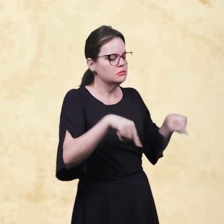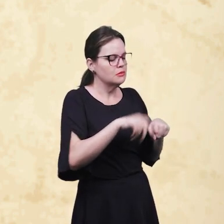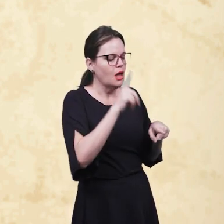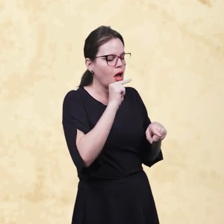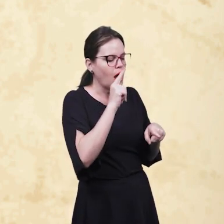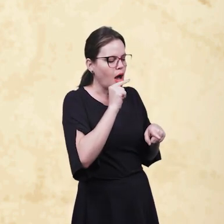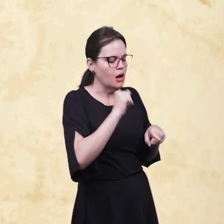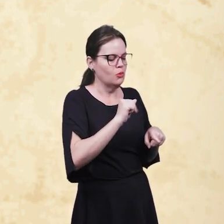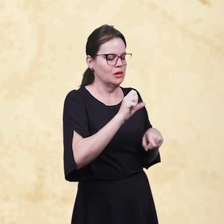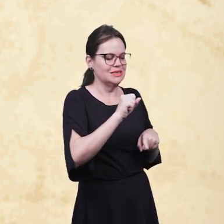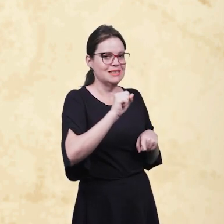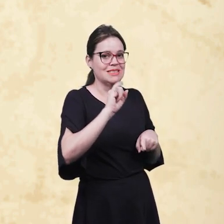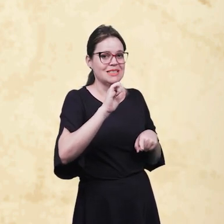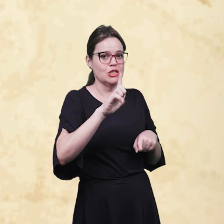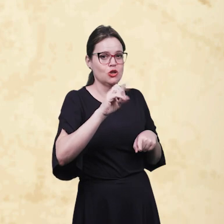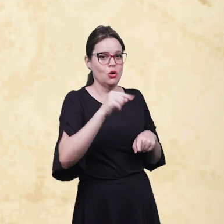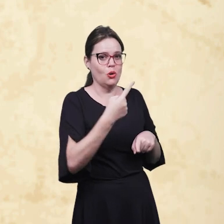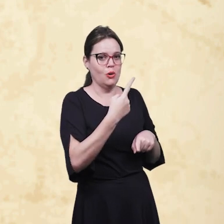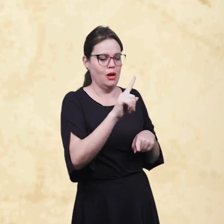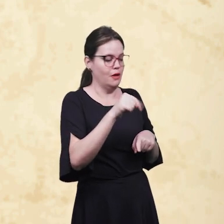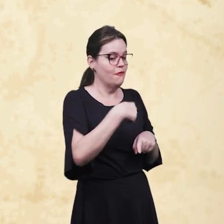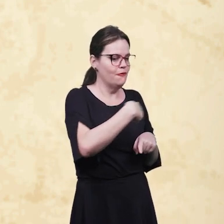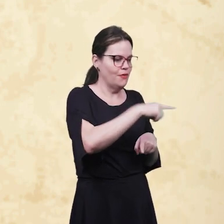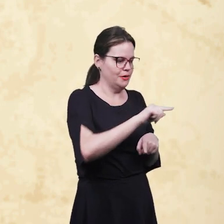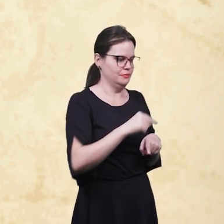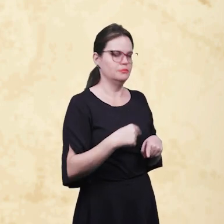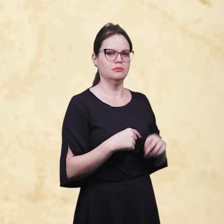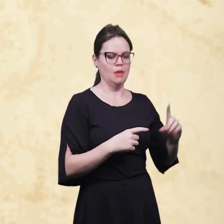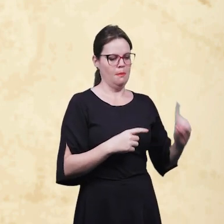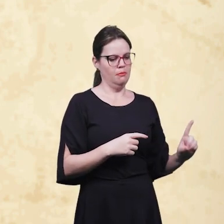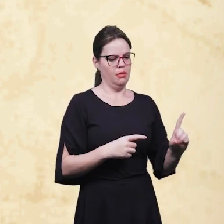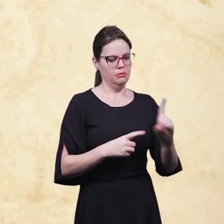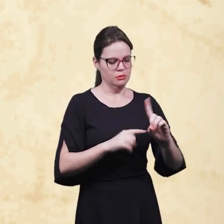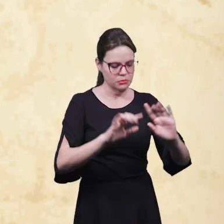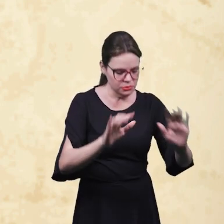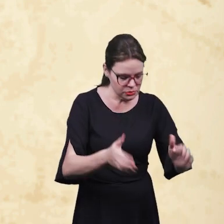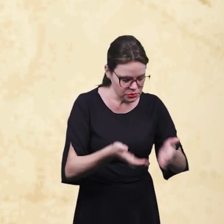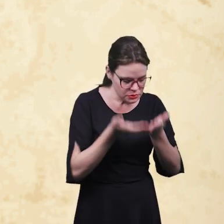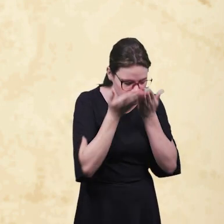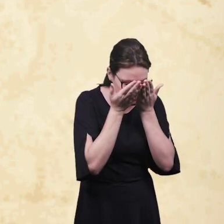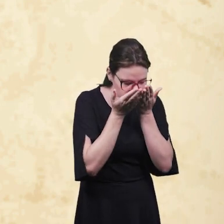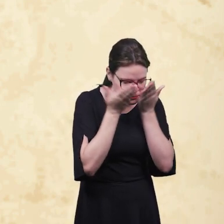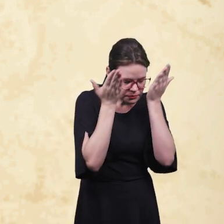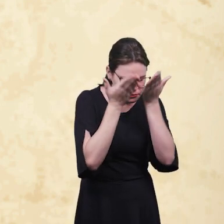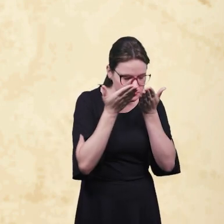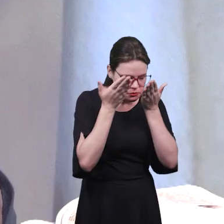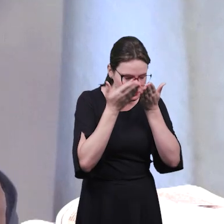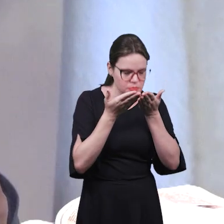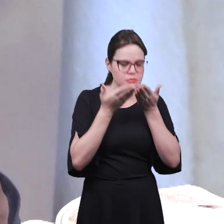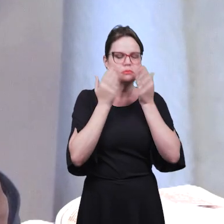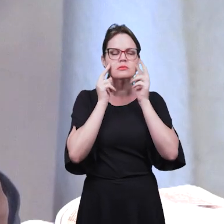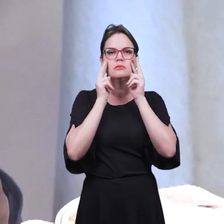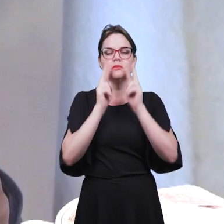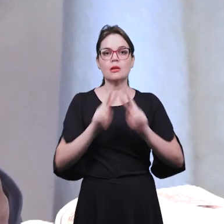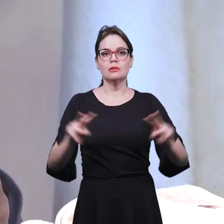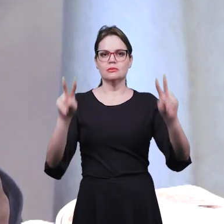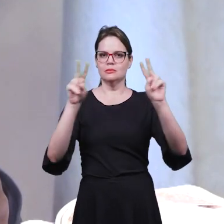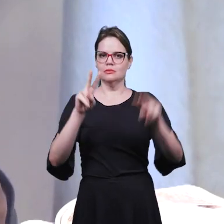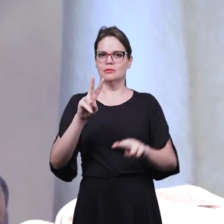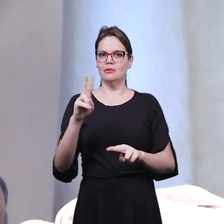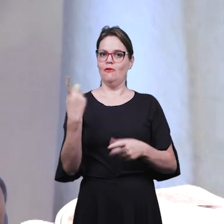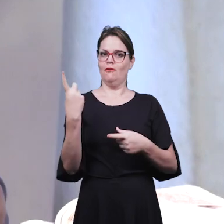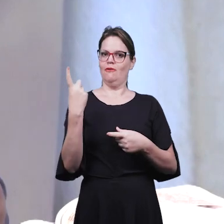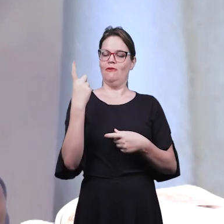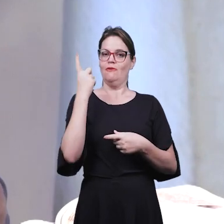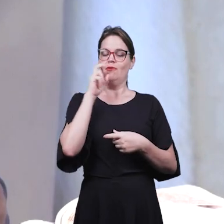enviado. Foi, pois lavou-se e voltou vendo. Glória a Deus. O Ian agora vai dar uma